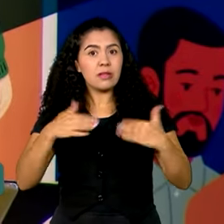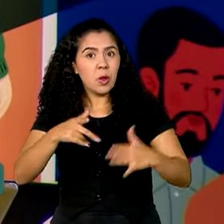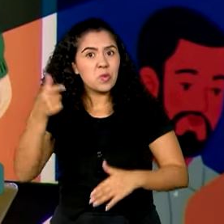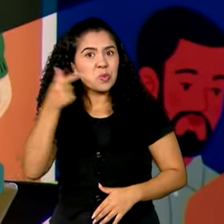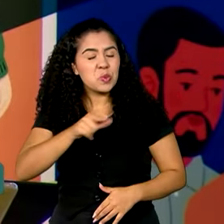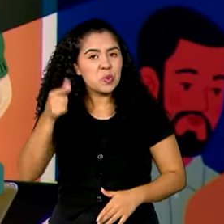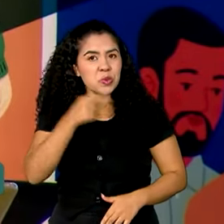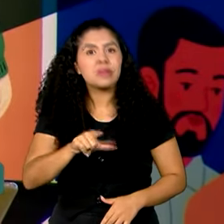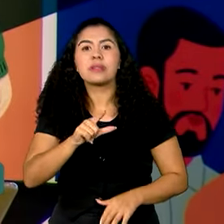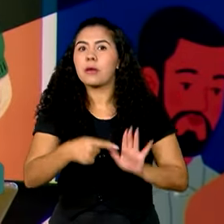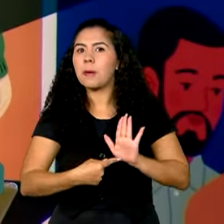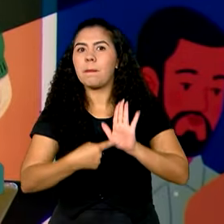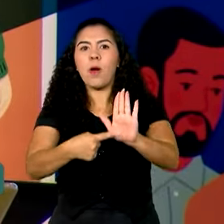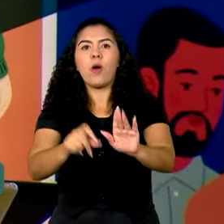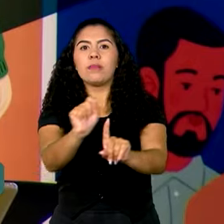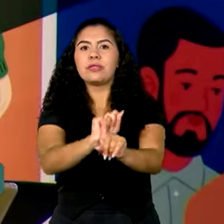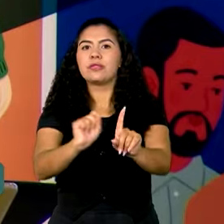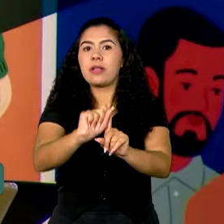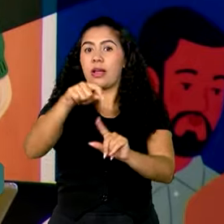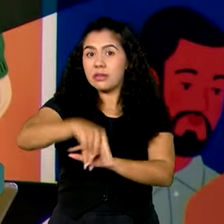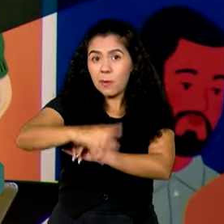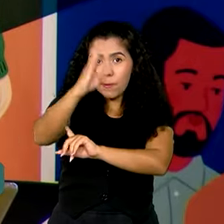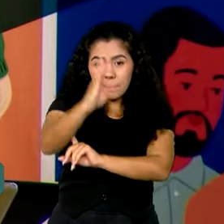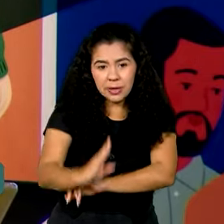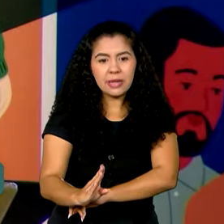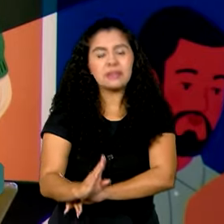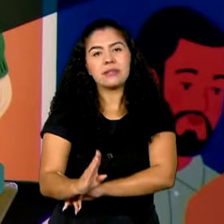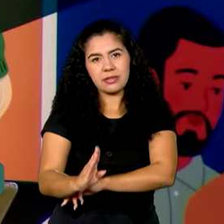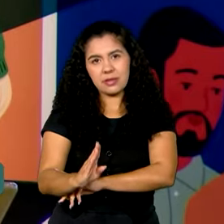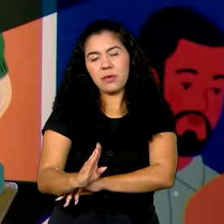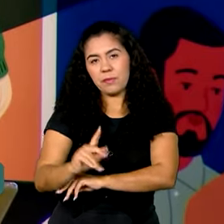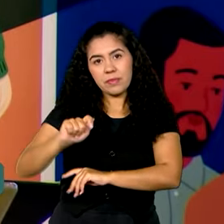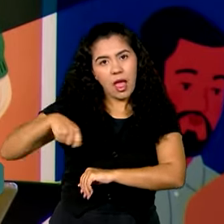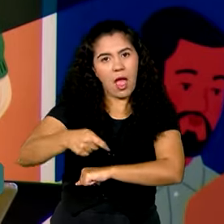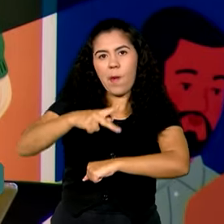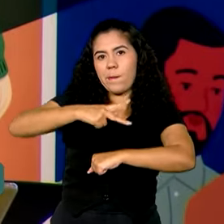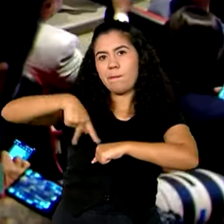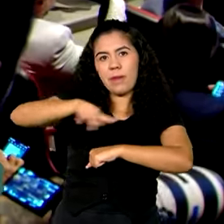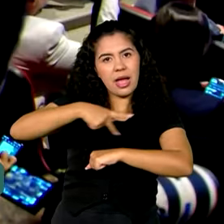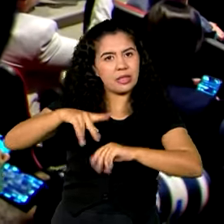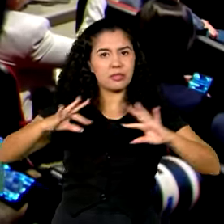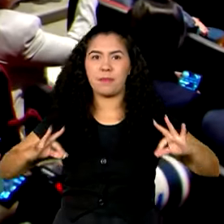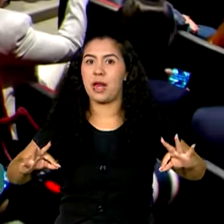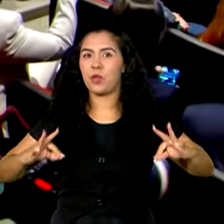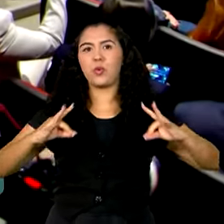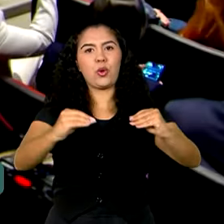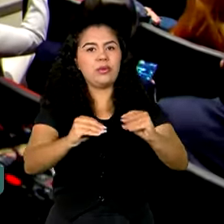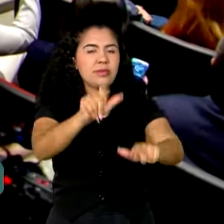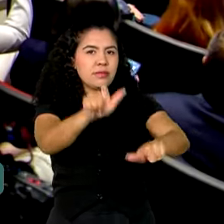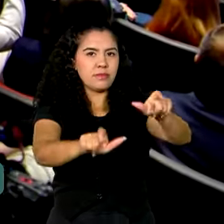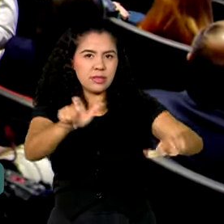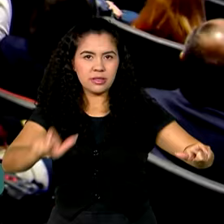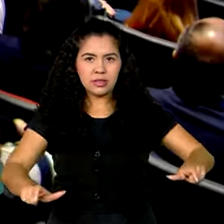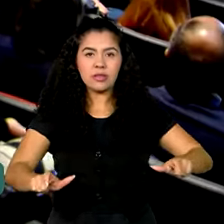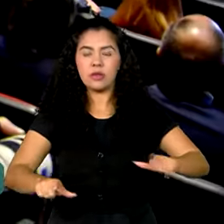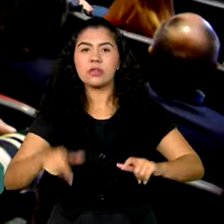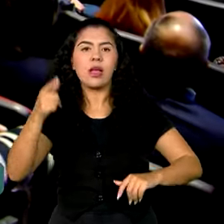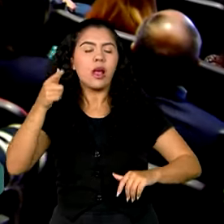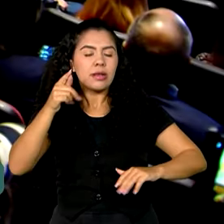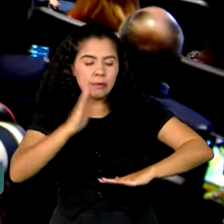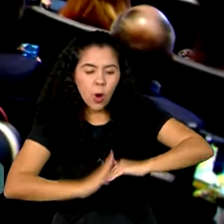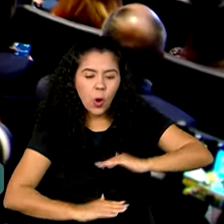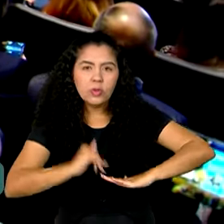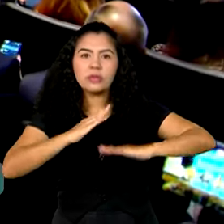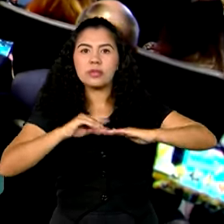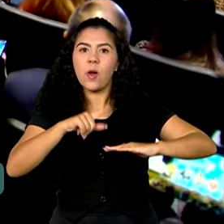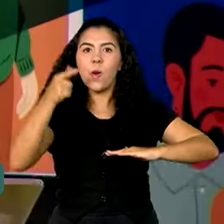mostra a toda a sociedade que um país que será um país de todas e todos. E só se constrói com respeito e a valorização